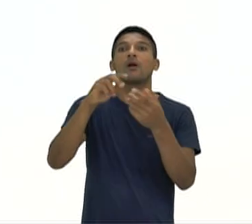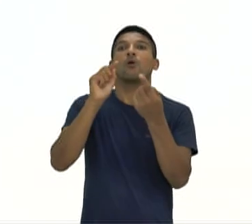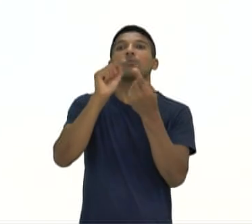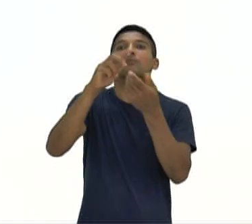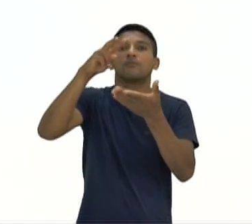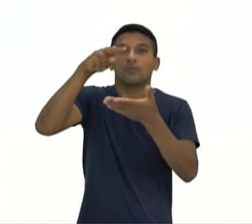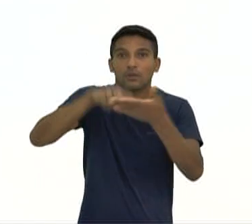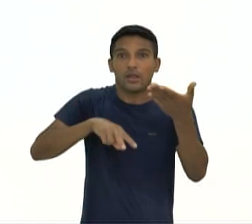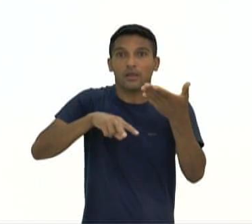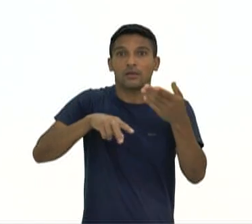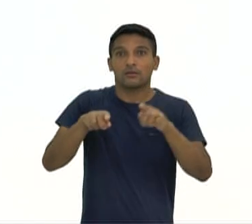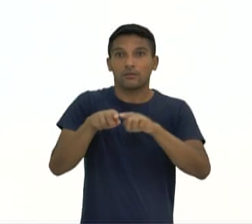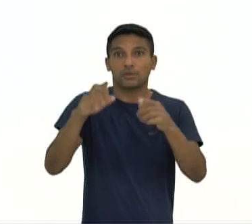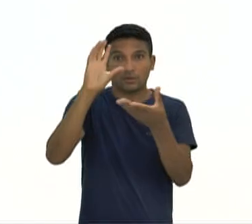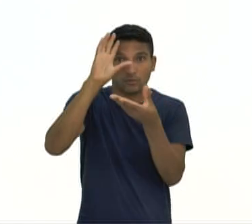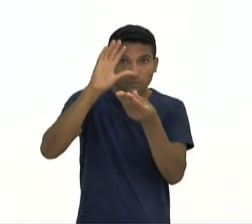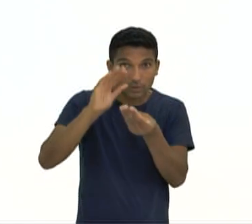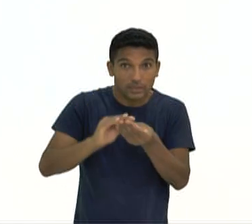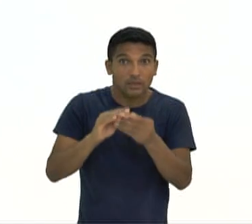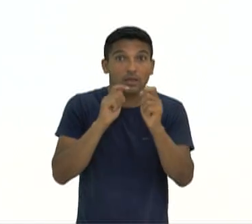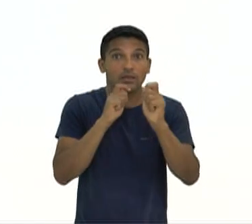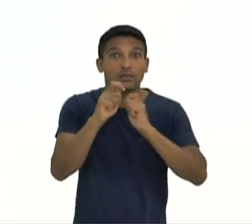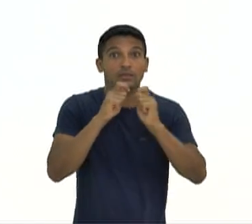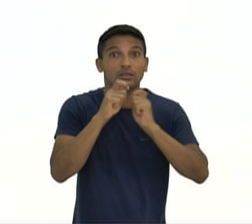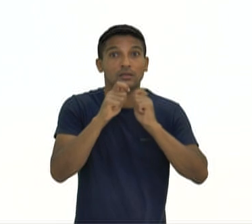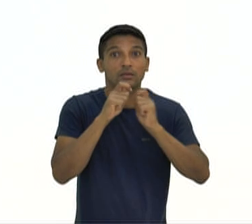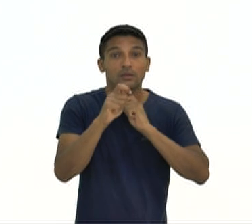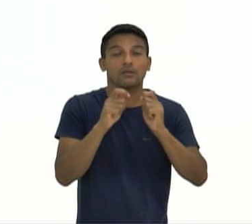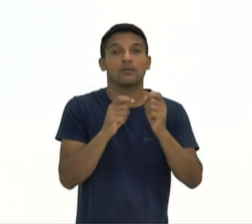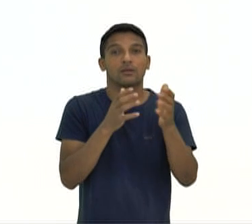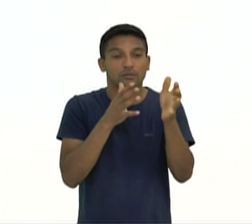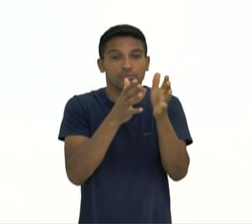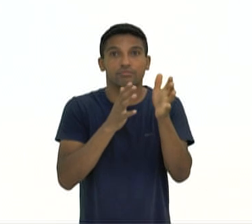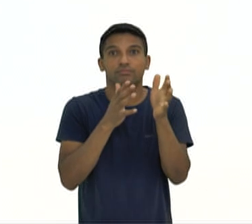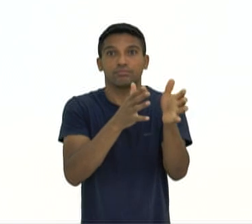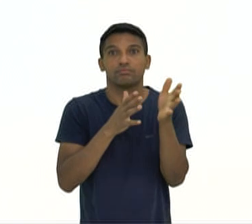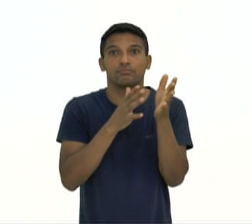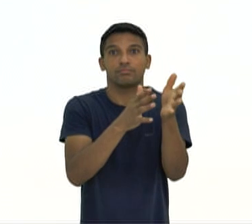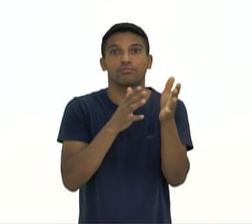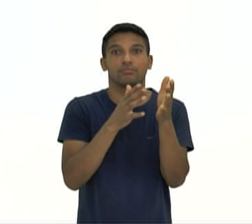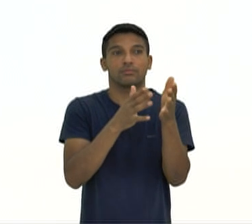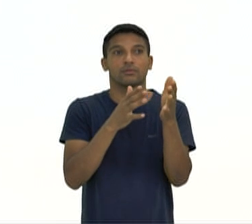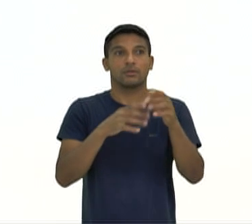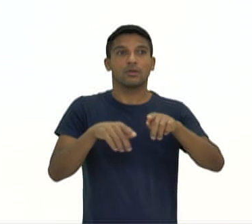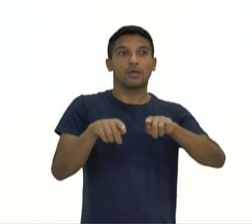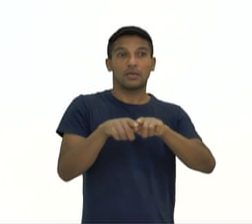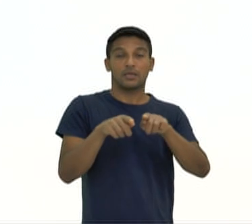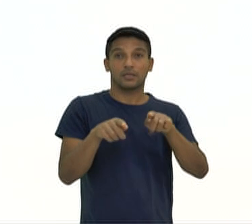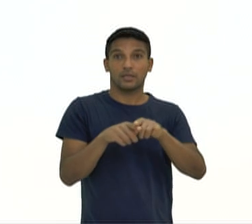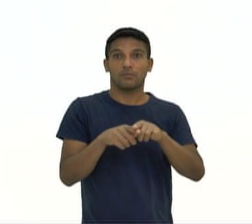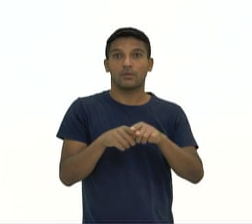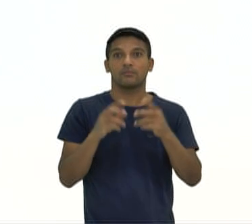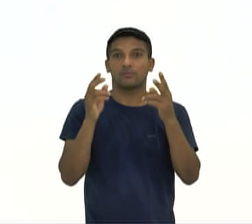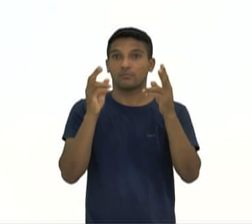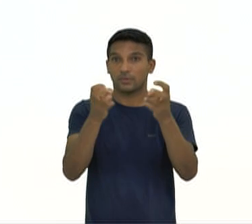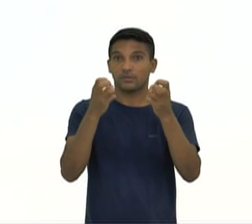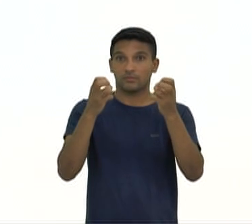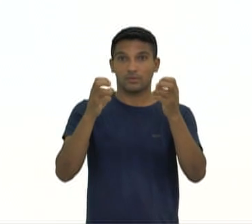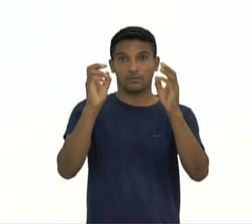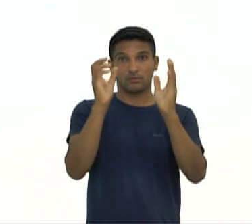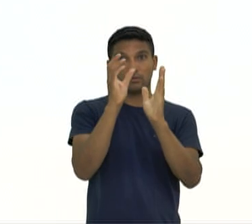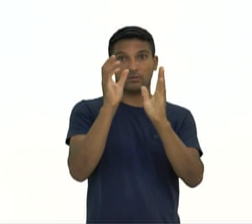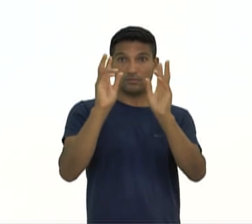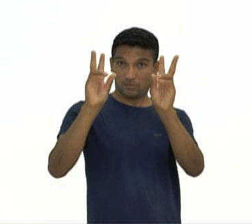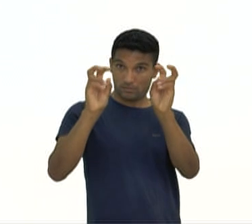compreender entrevista, fragmento, reconhecer o assunto, localizar informações explícitas, inferir informações